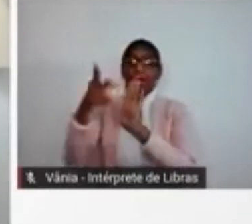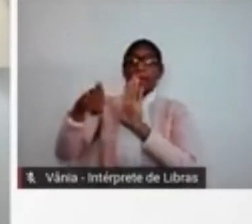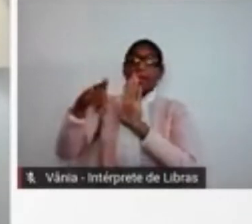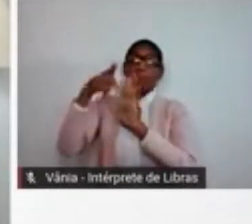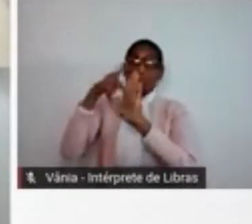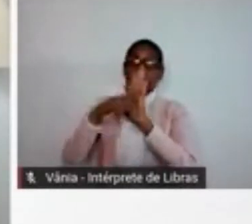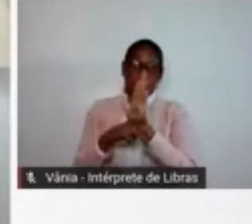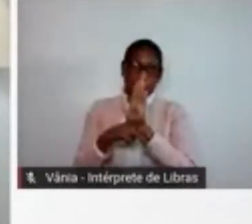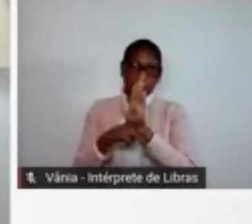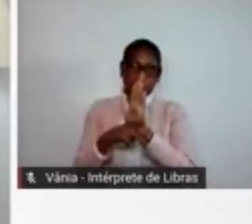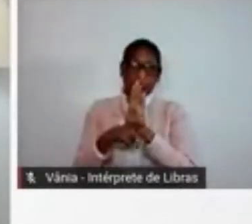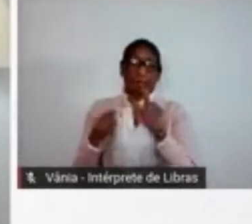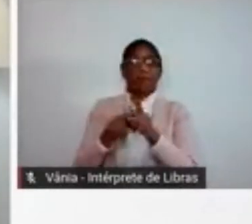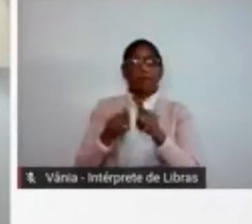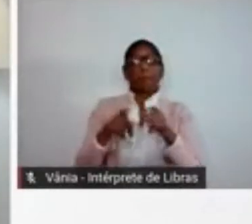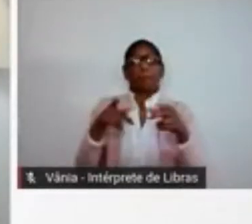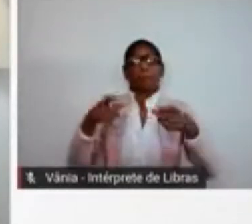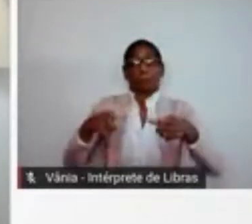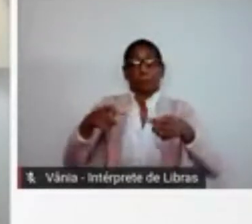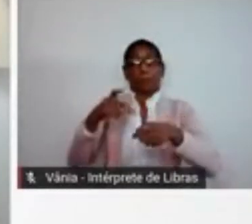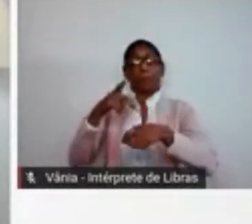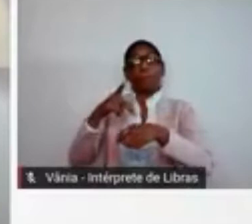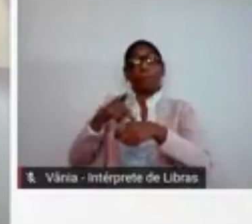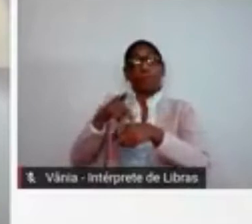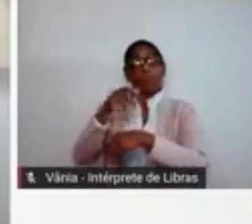E também a região norte, de Passo Fundo, apresentou